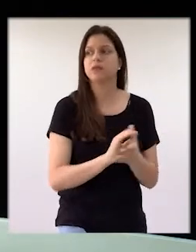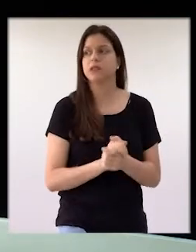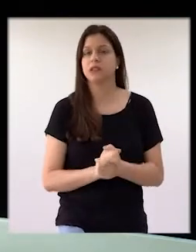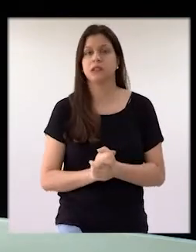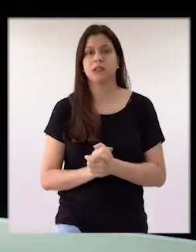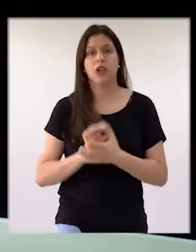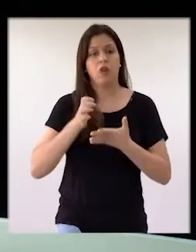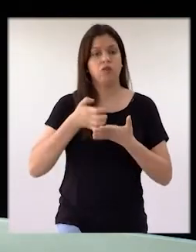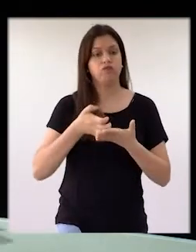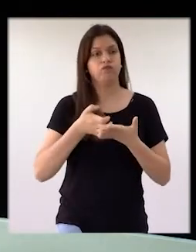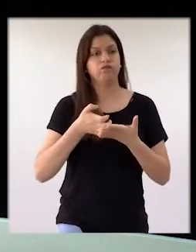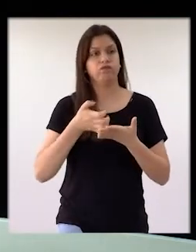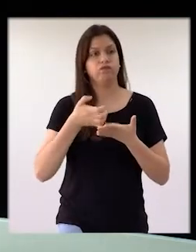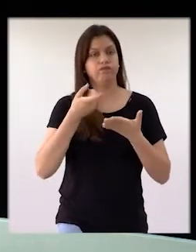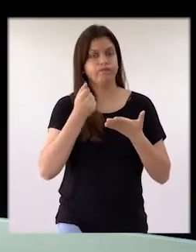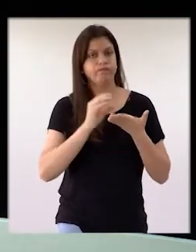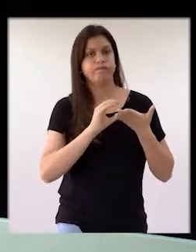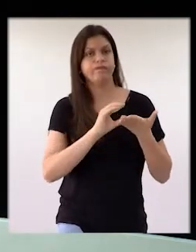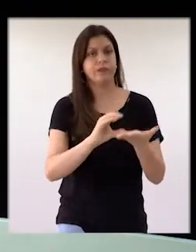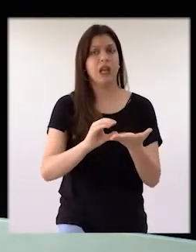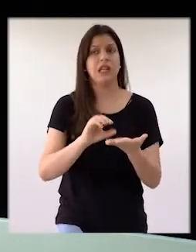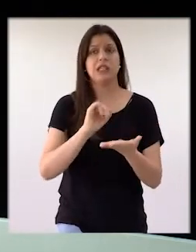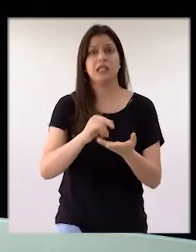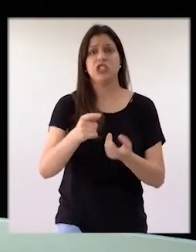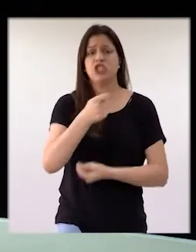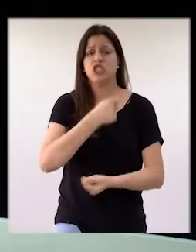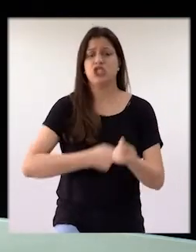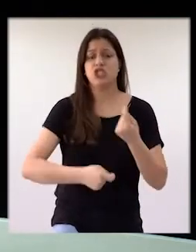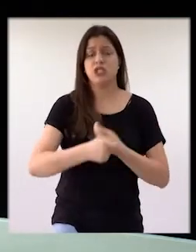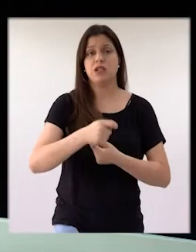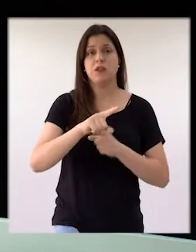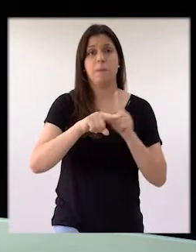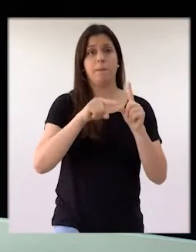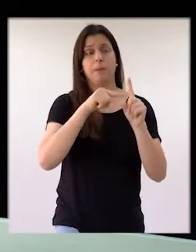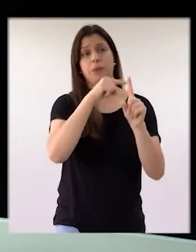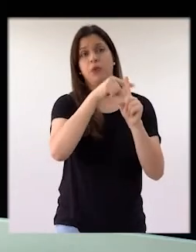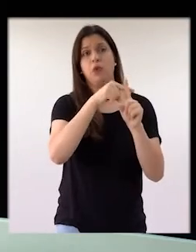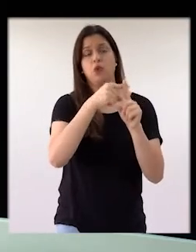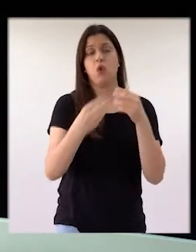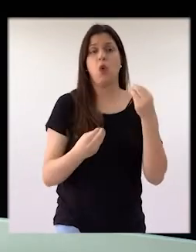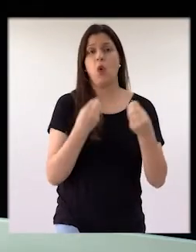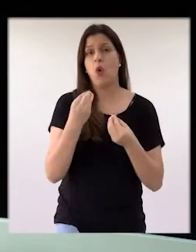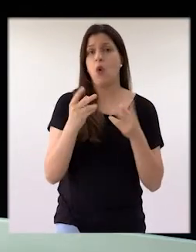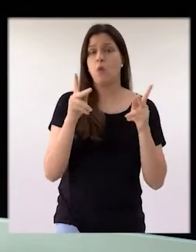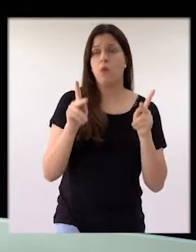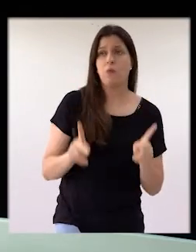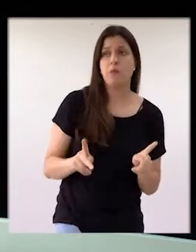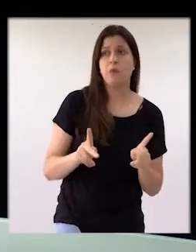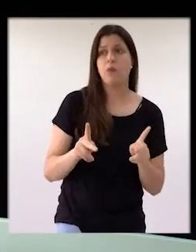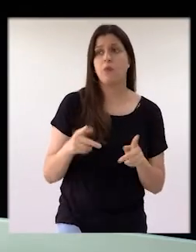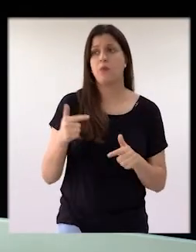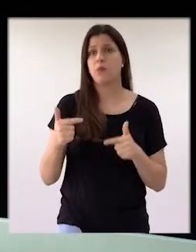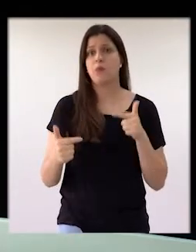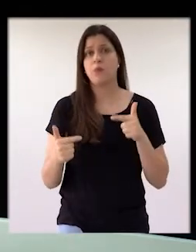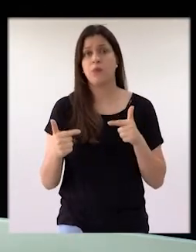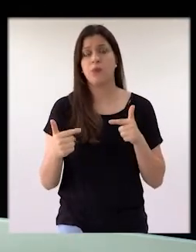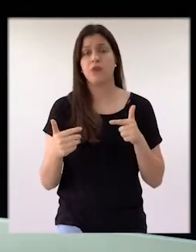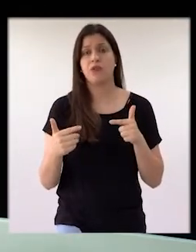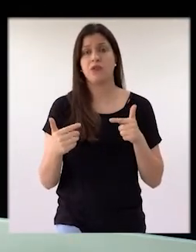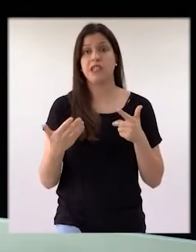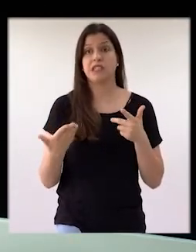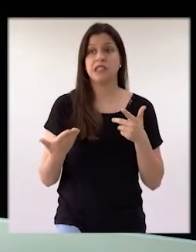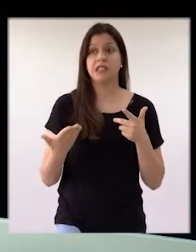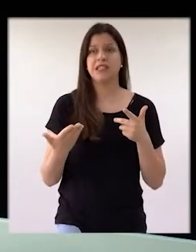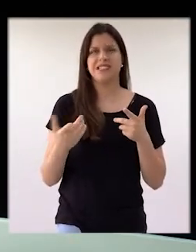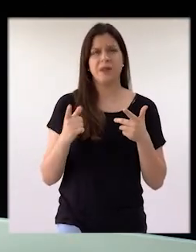também, você investir mais, senão se a gestão não é positiva, se a entrega, o sistema todo